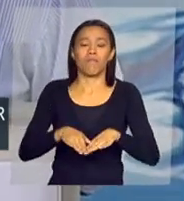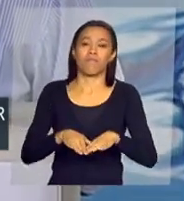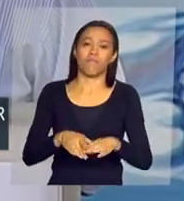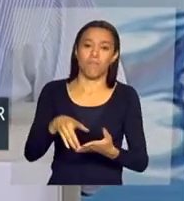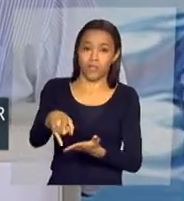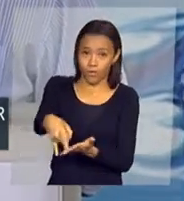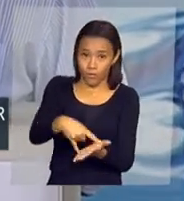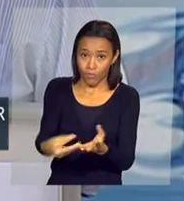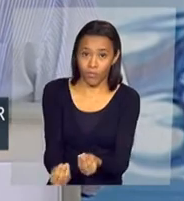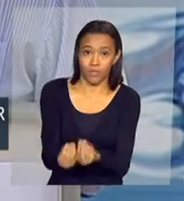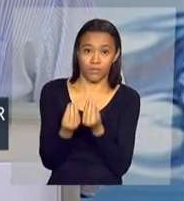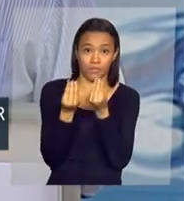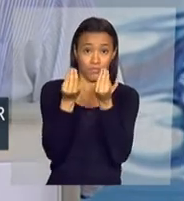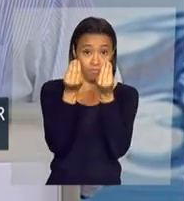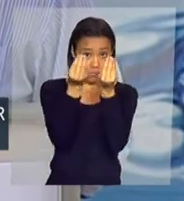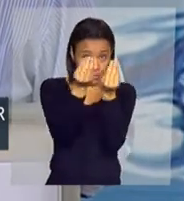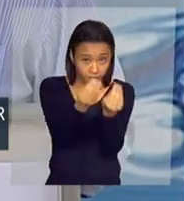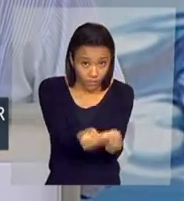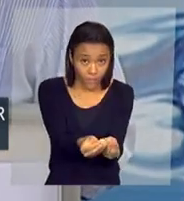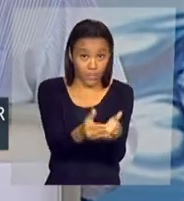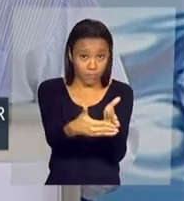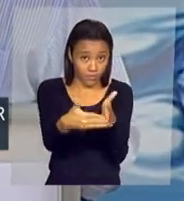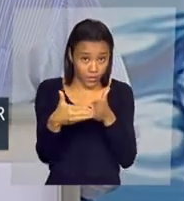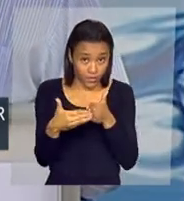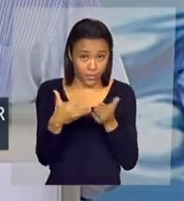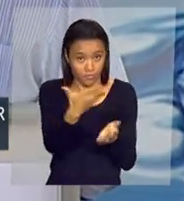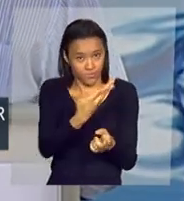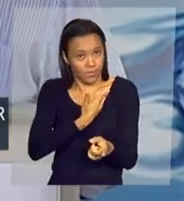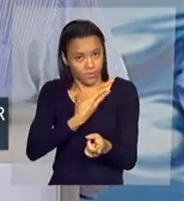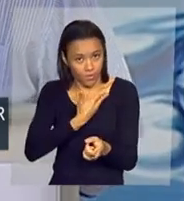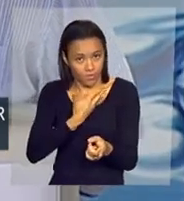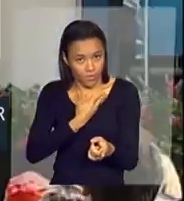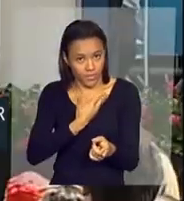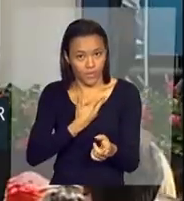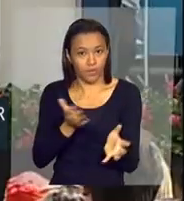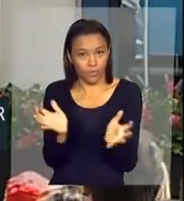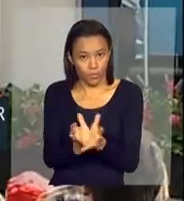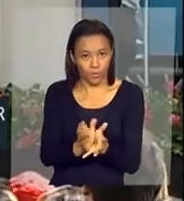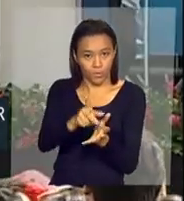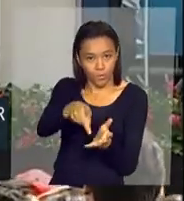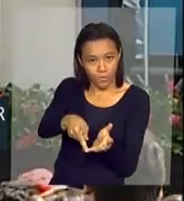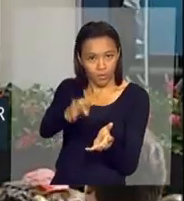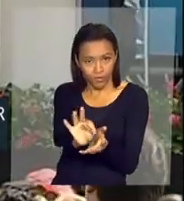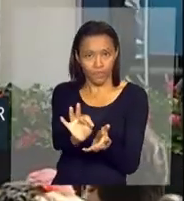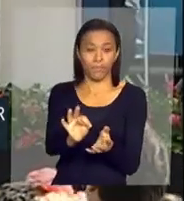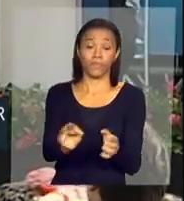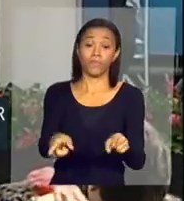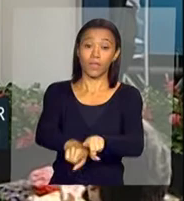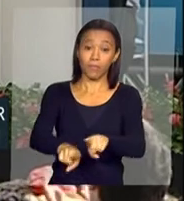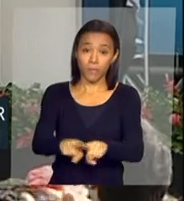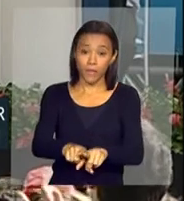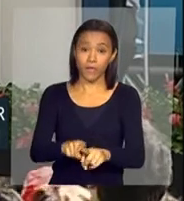tais solicitações, minha ilustre companheira petista. Sobretudo,